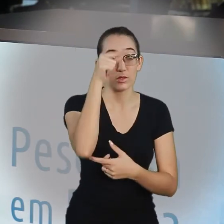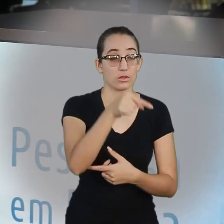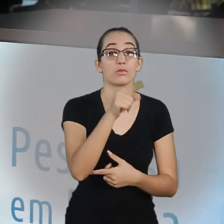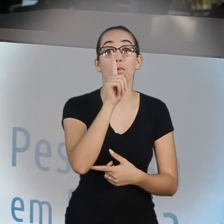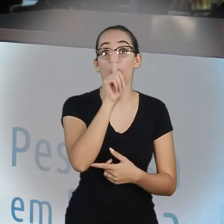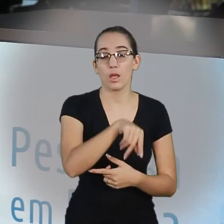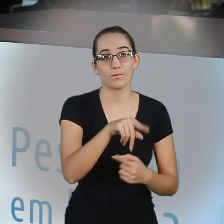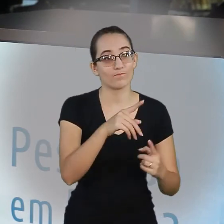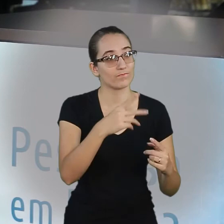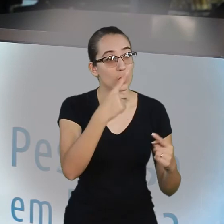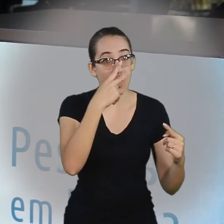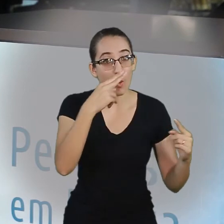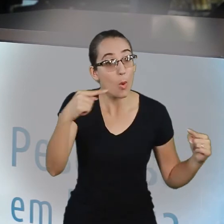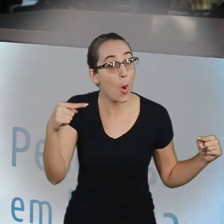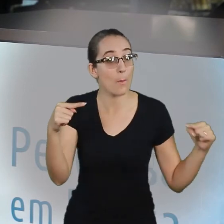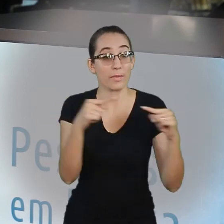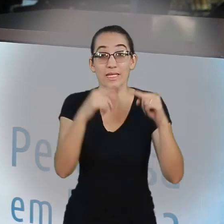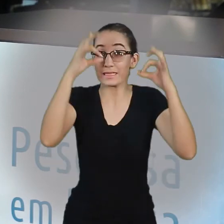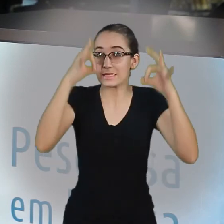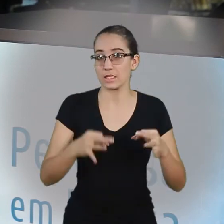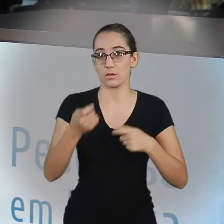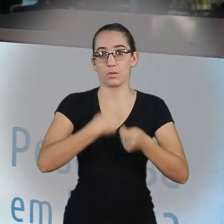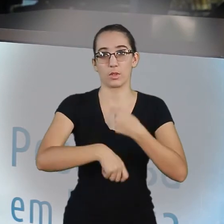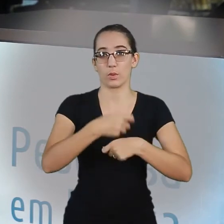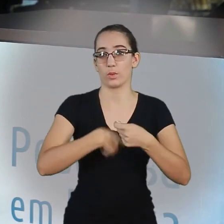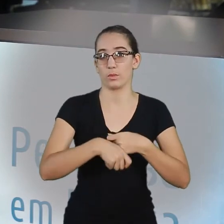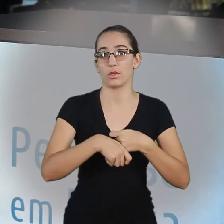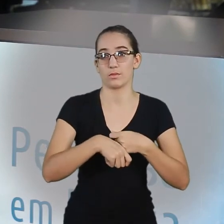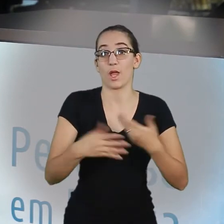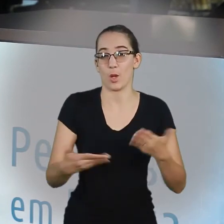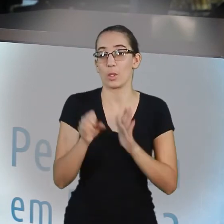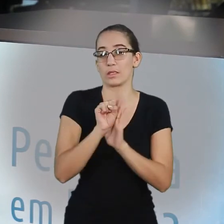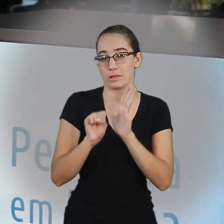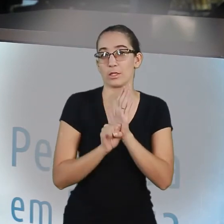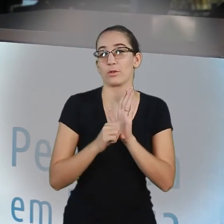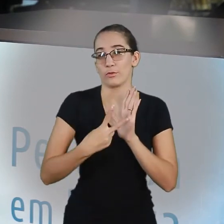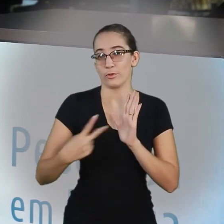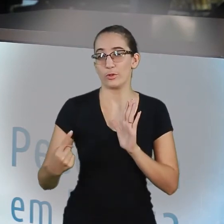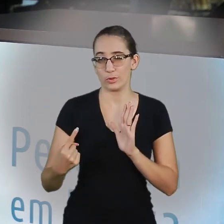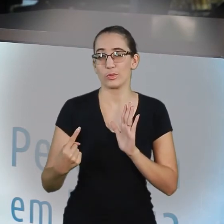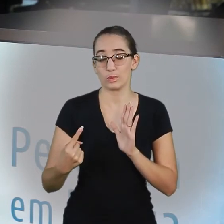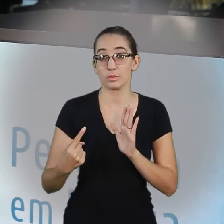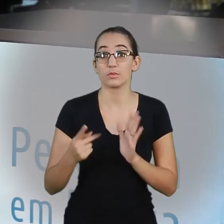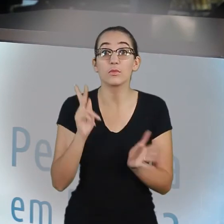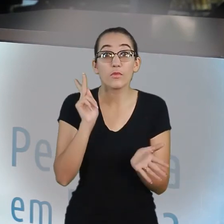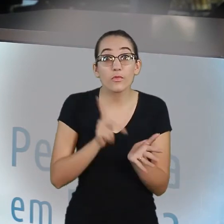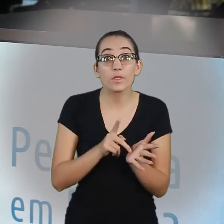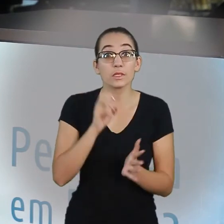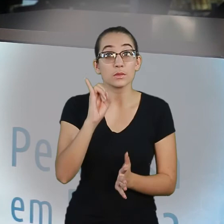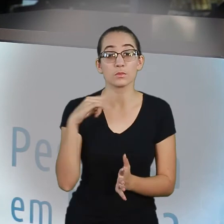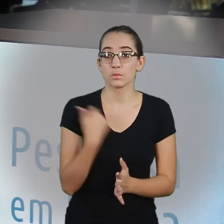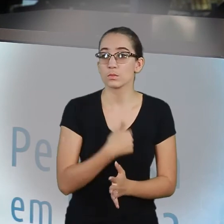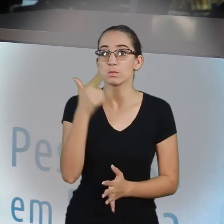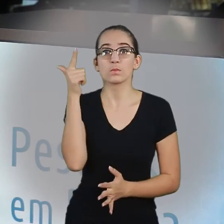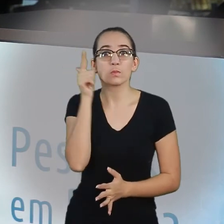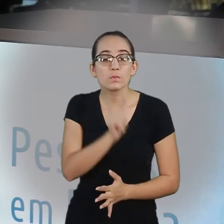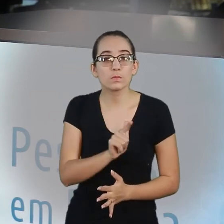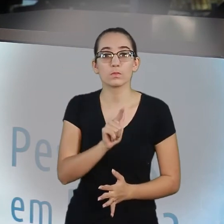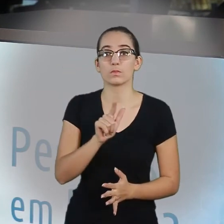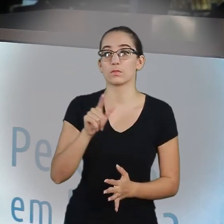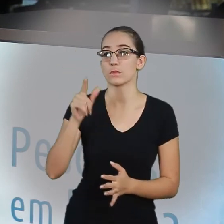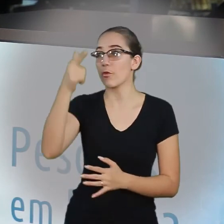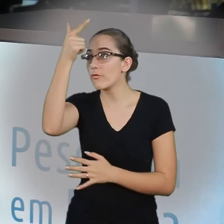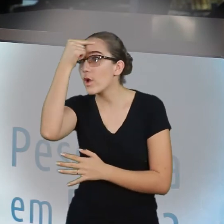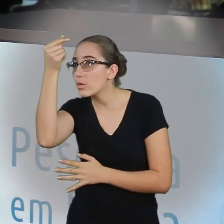do século XXI, se nós construirmos essa articulação no estado do Rio Grande do Sul, na quádrupla hélice entre universidades, entre